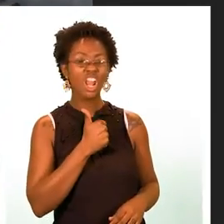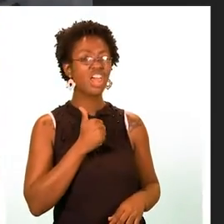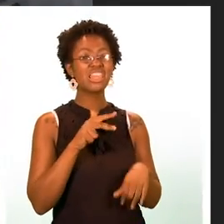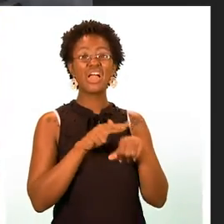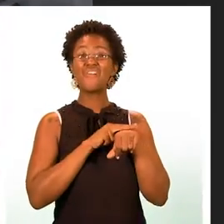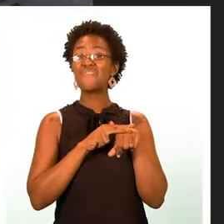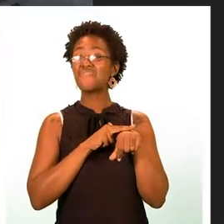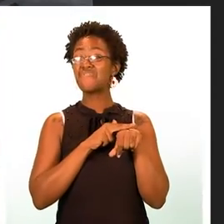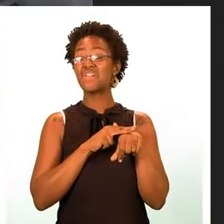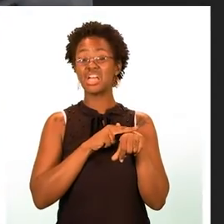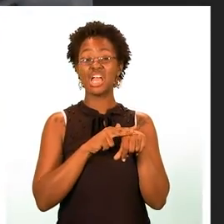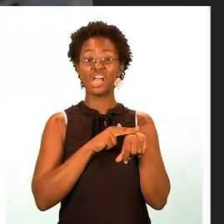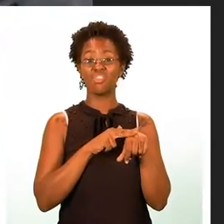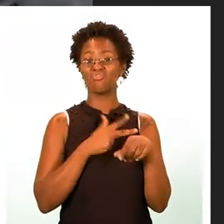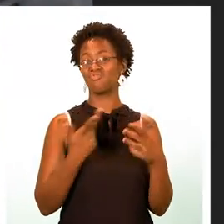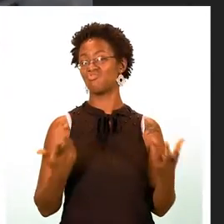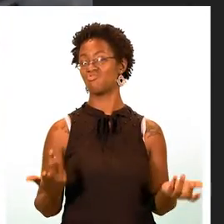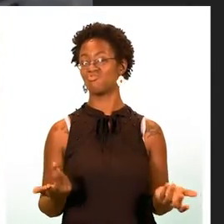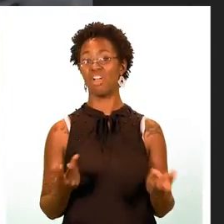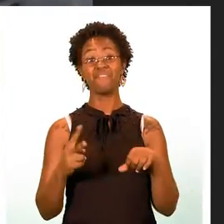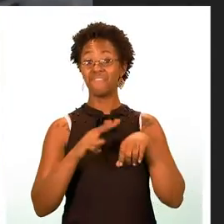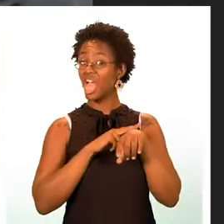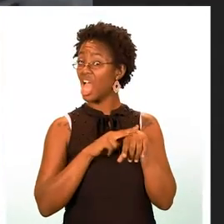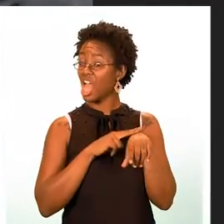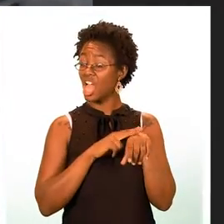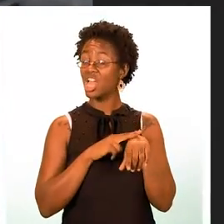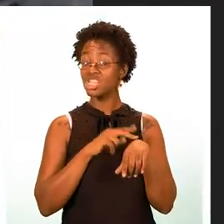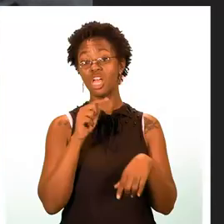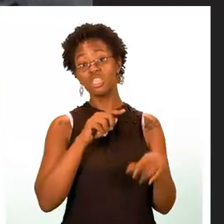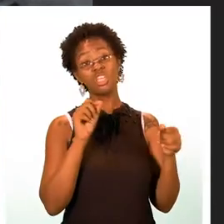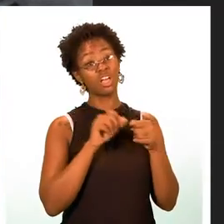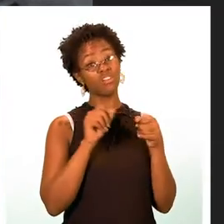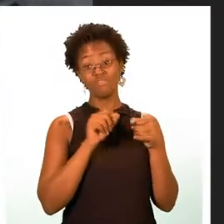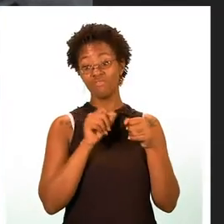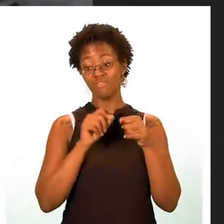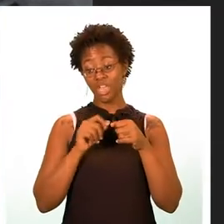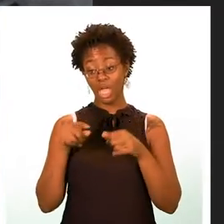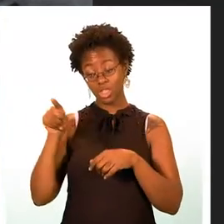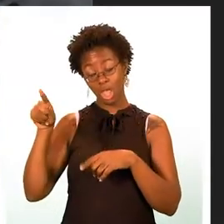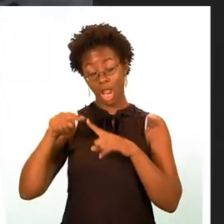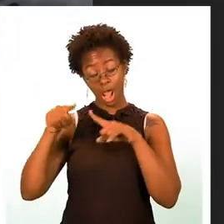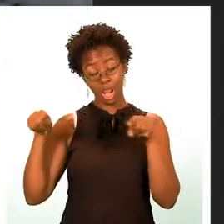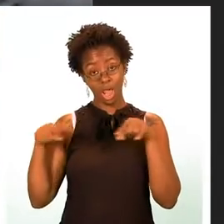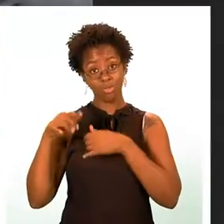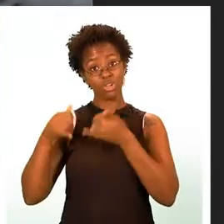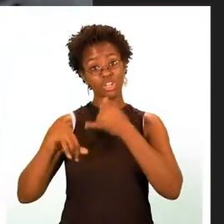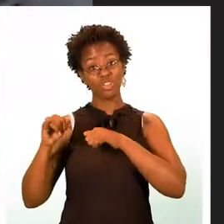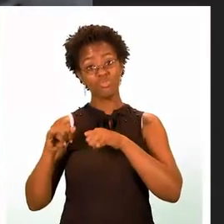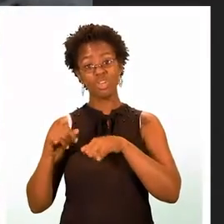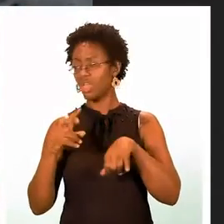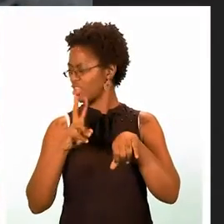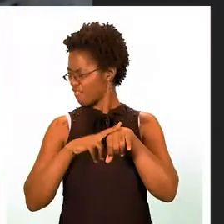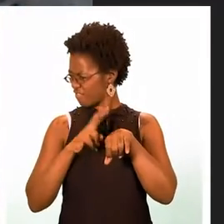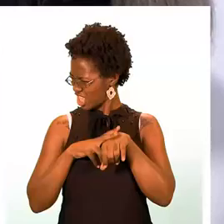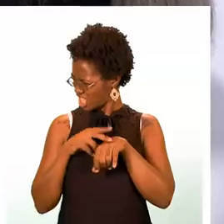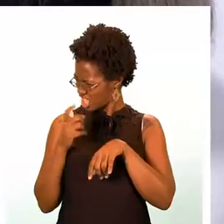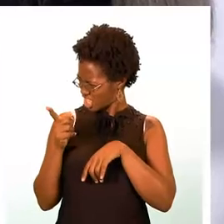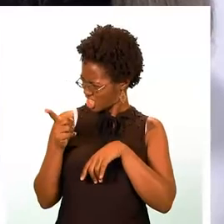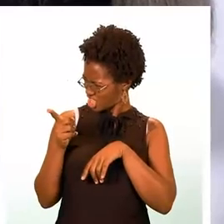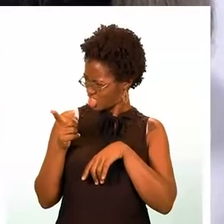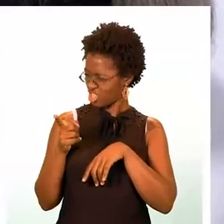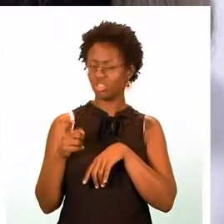Olha isso. Isso nossa, daqui é verde. Tô vendo. Isso daqui é feito no laboratório. Isso é